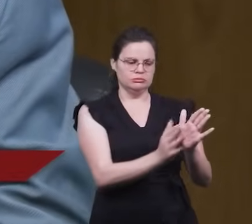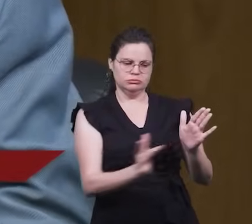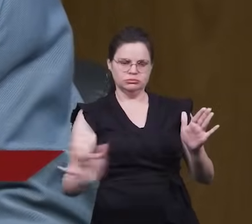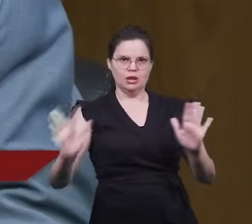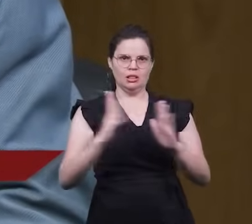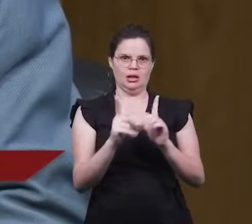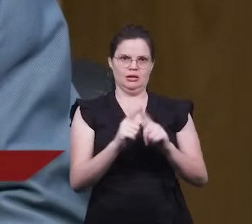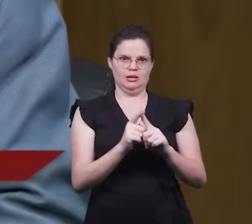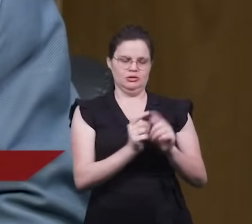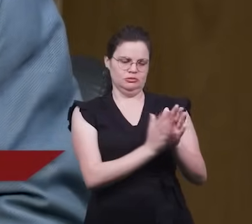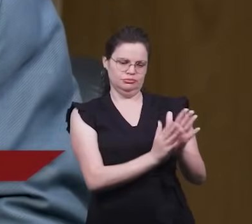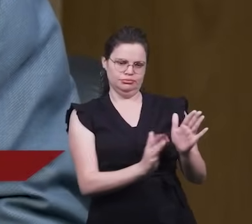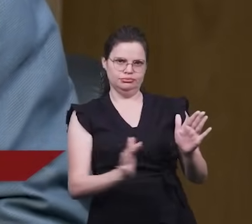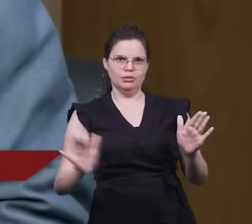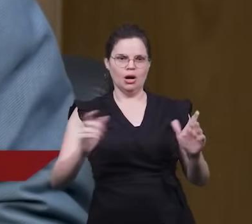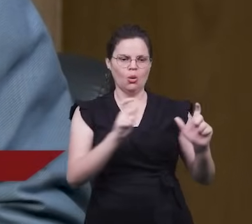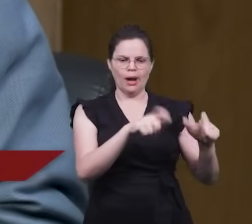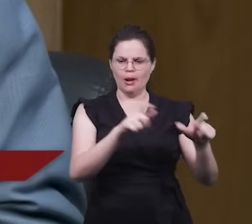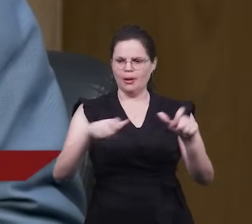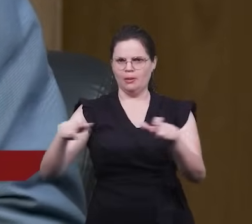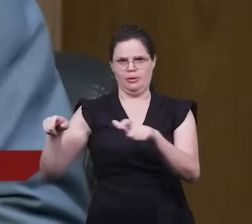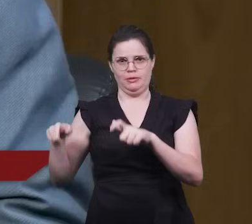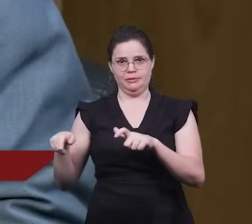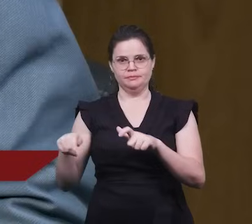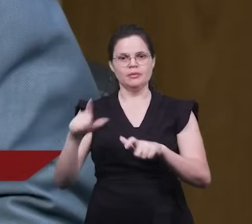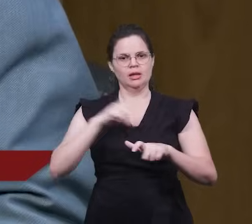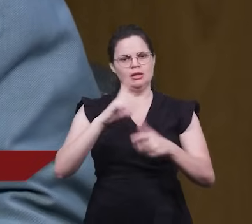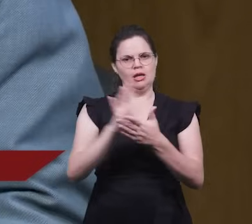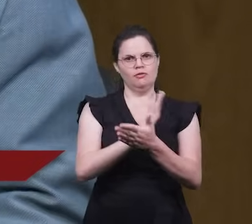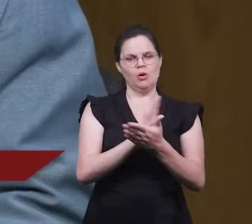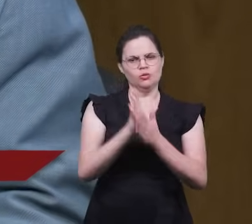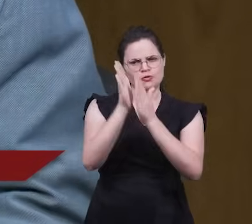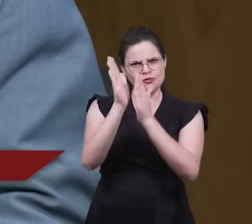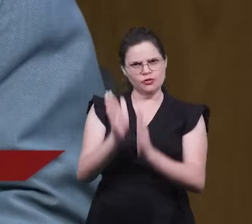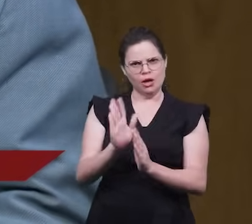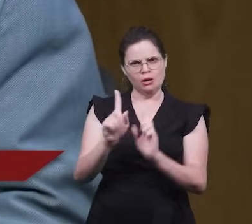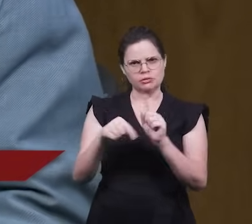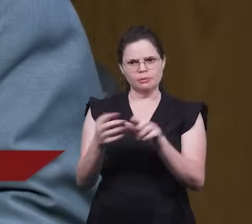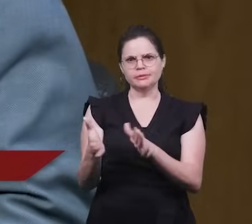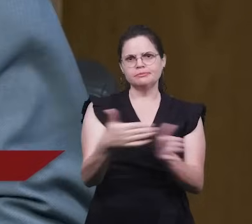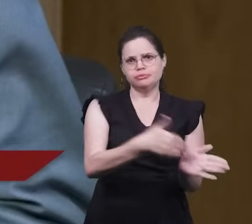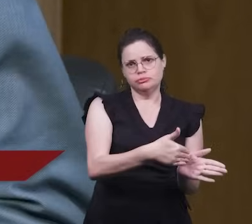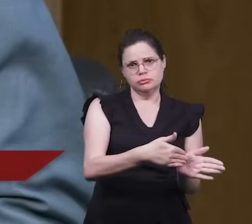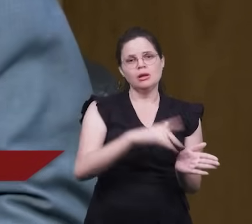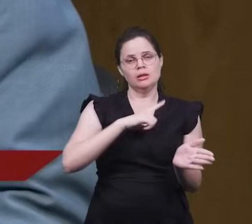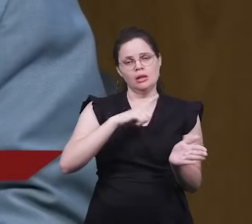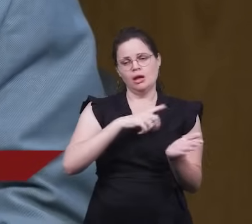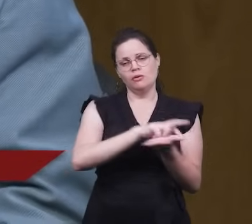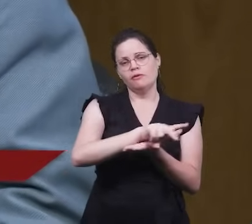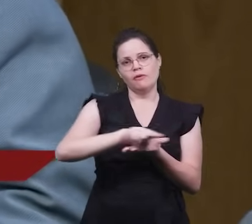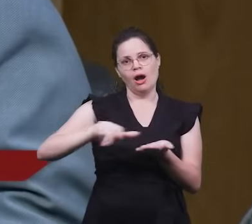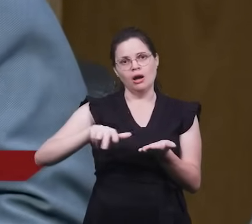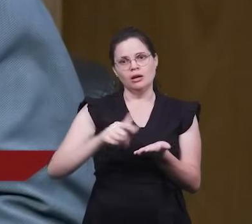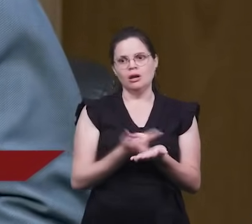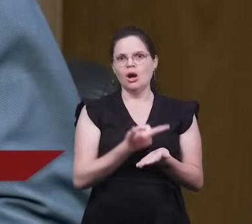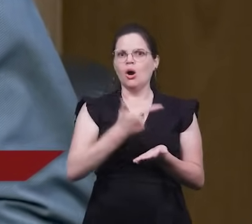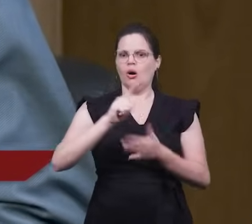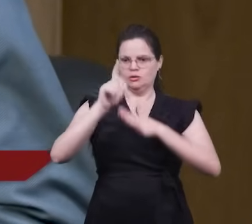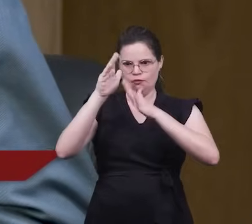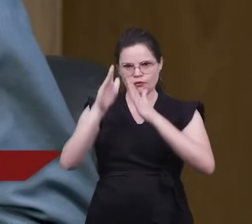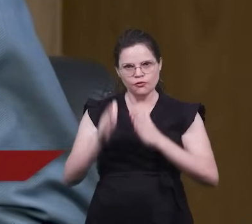E muitos mudaram de posição. Eles saíram do rumo. E